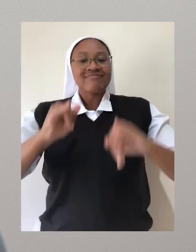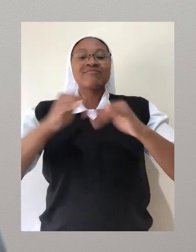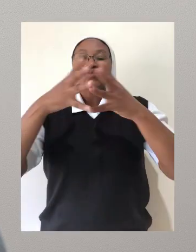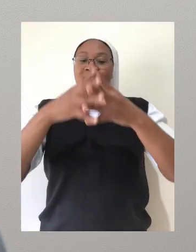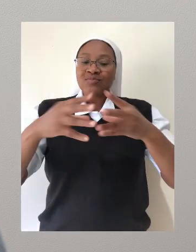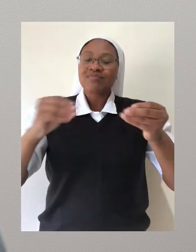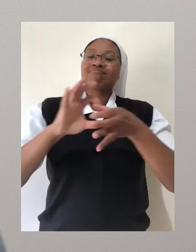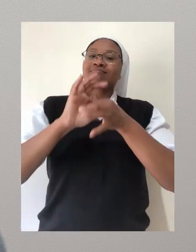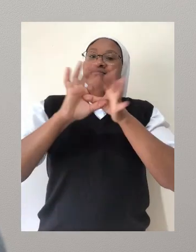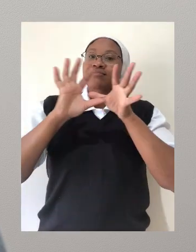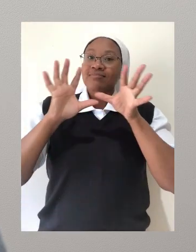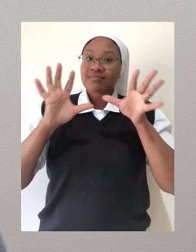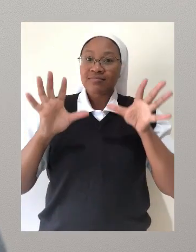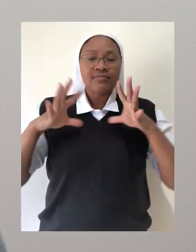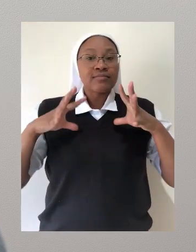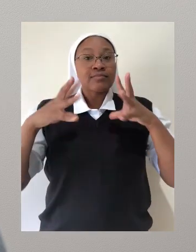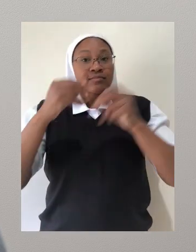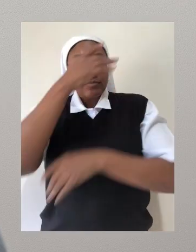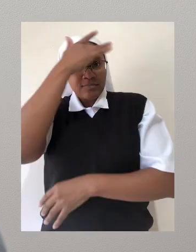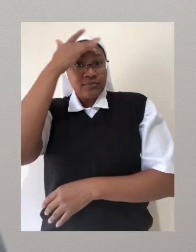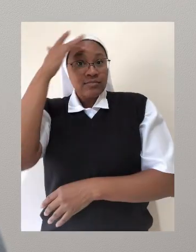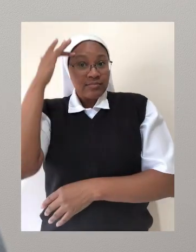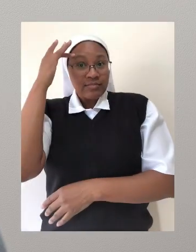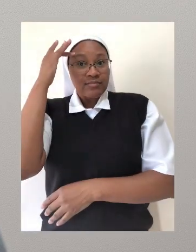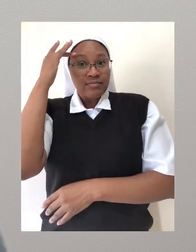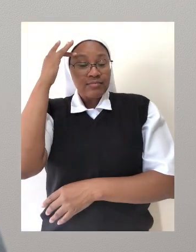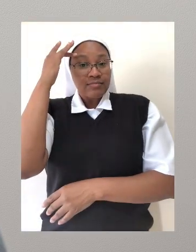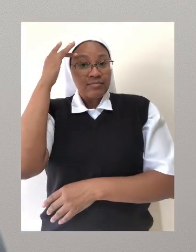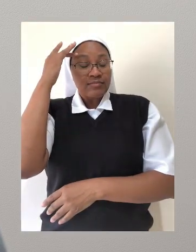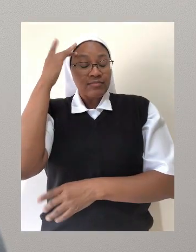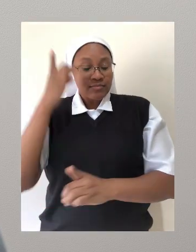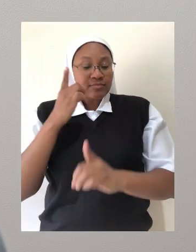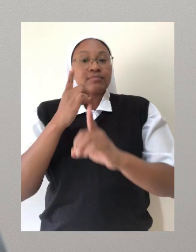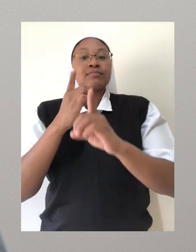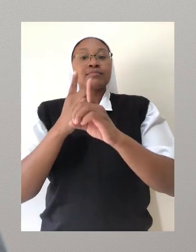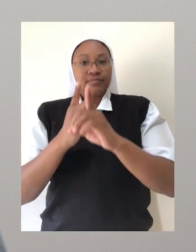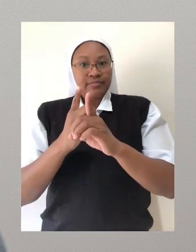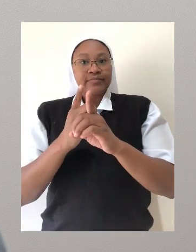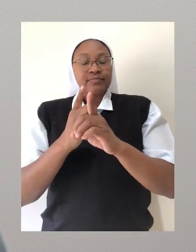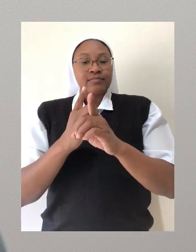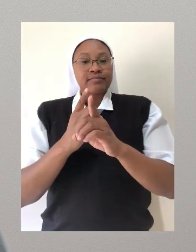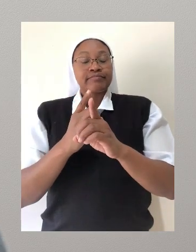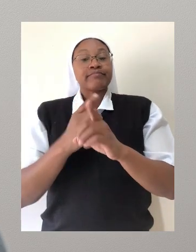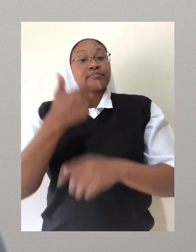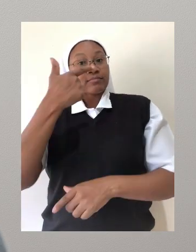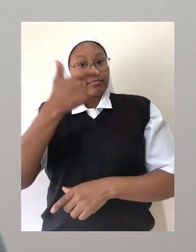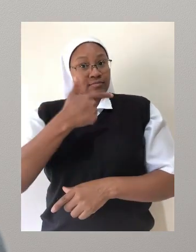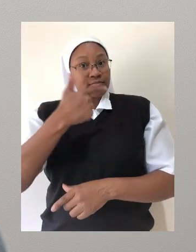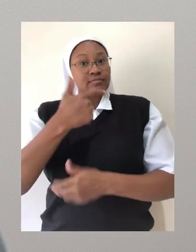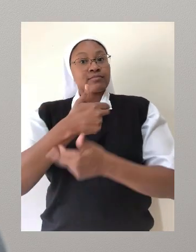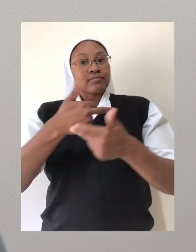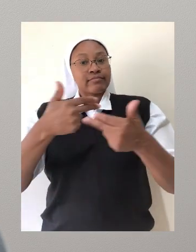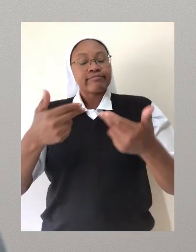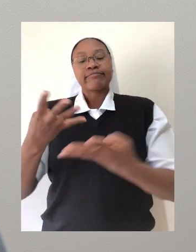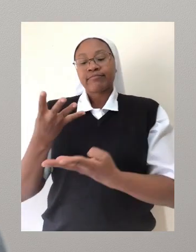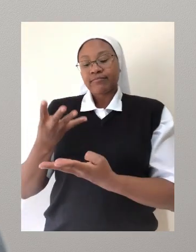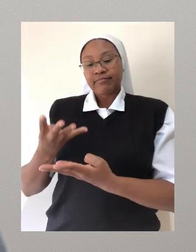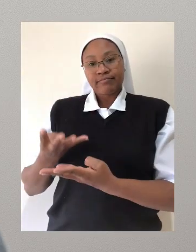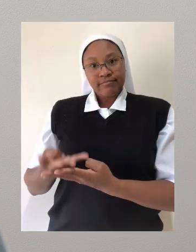em anunciar, curar, libertar a todos aqueles que se dirigem a Ele. Segundo ponto